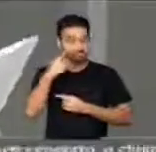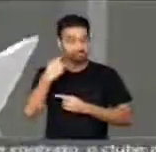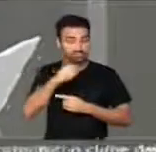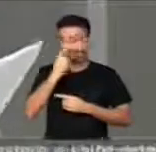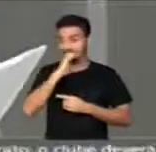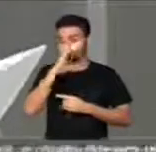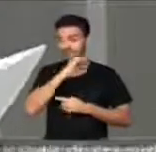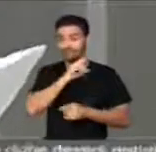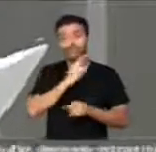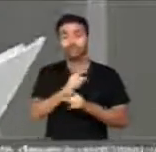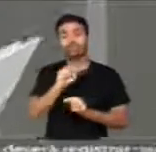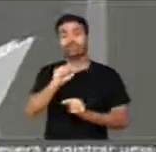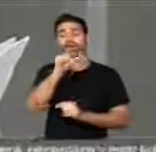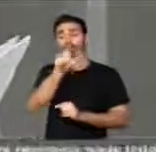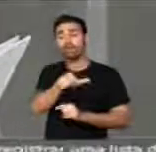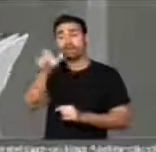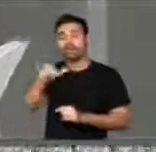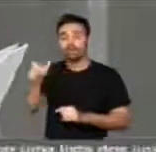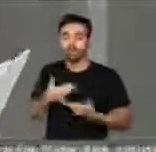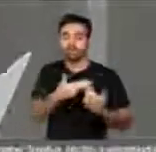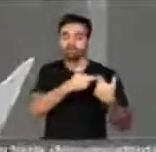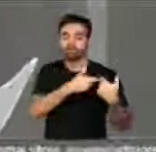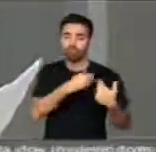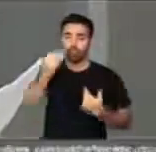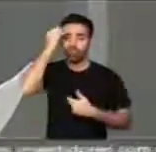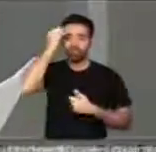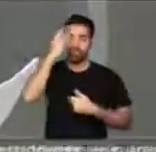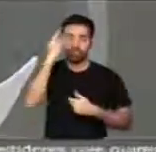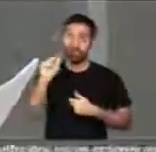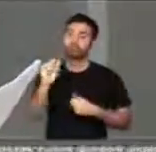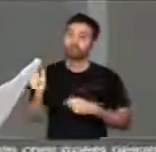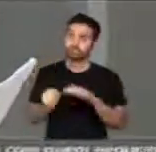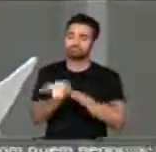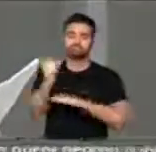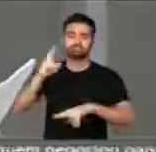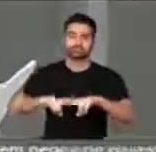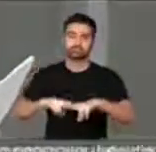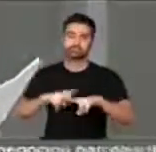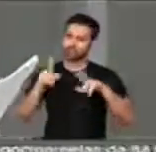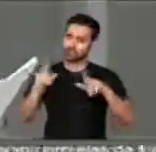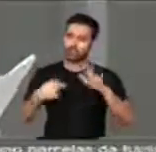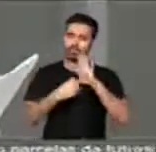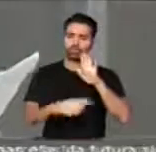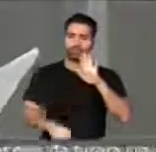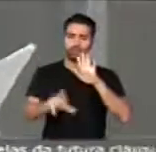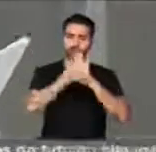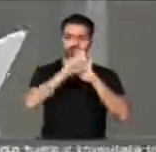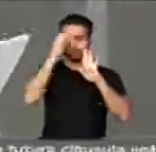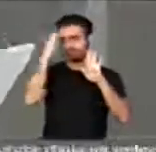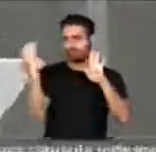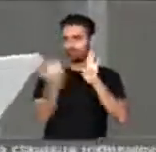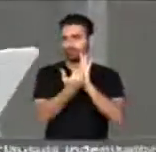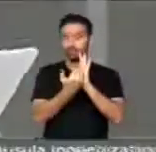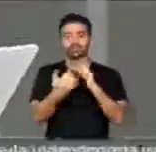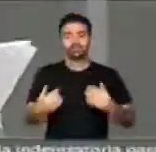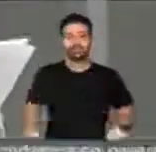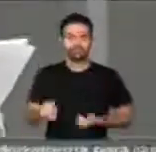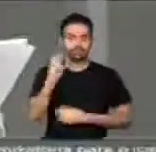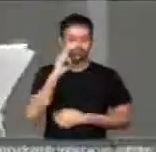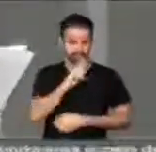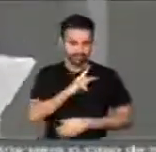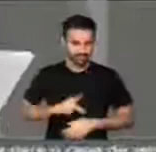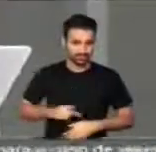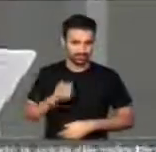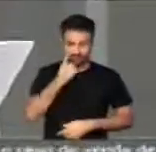de responsabilidades e aplicação das penalidades previstas em lei. Em nenhuma hipótese, senhor presidente, senhoras e senhores deputados,